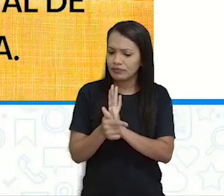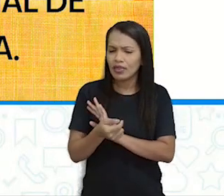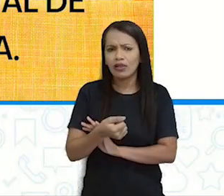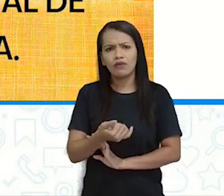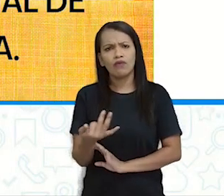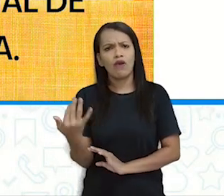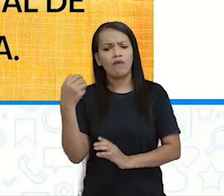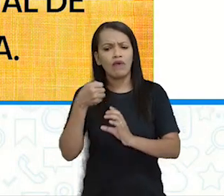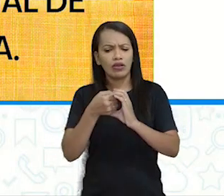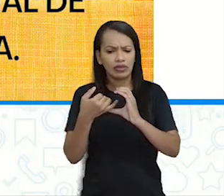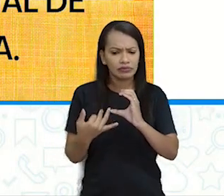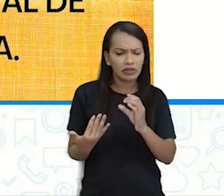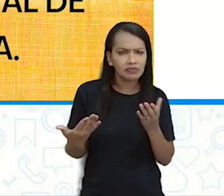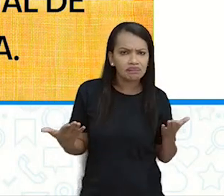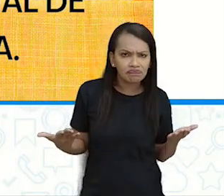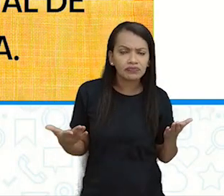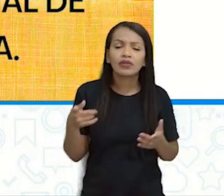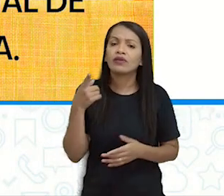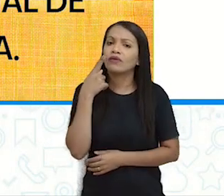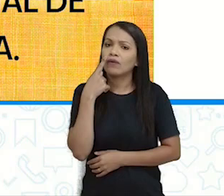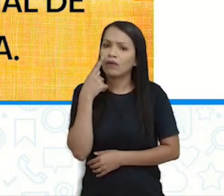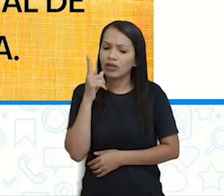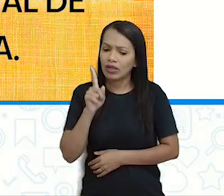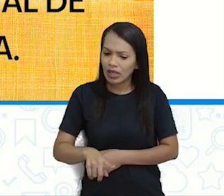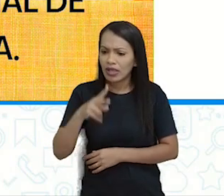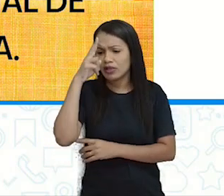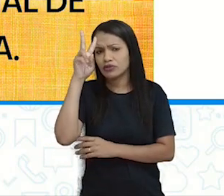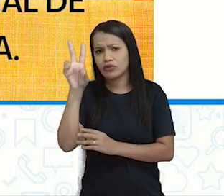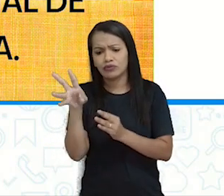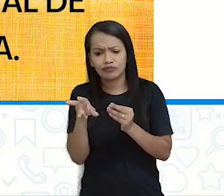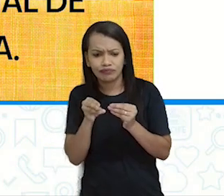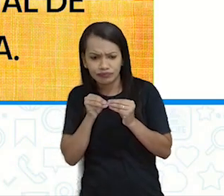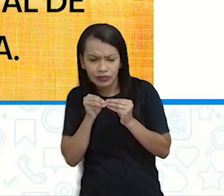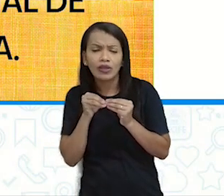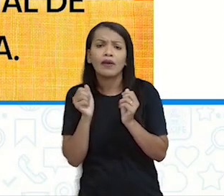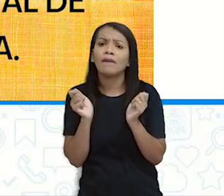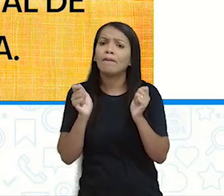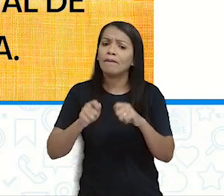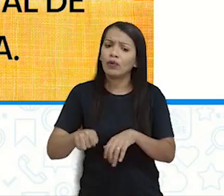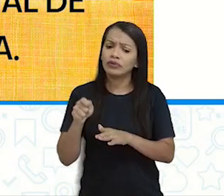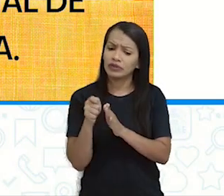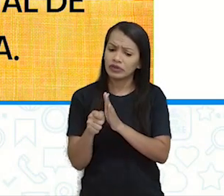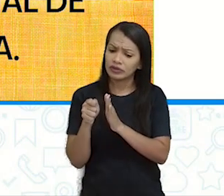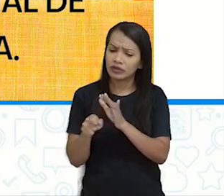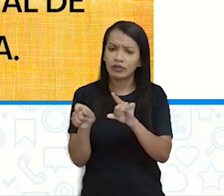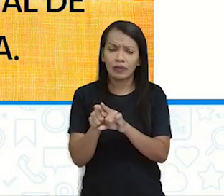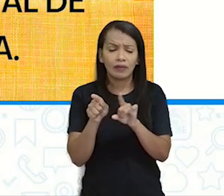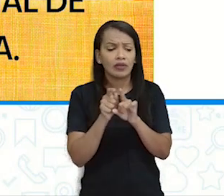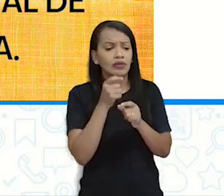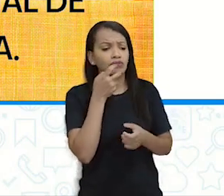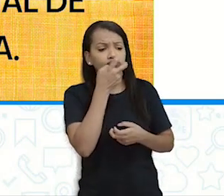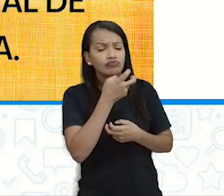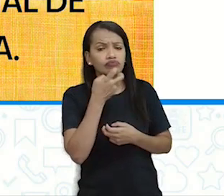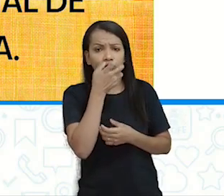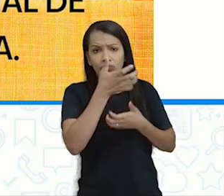as características da fábula? Olha só, são histórias curtinhas que podem ser escritas ou contadas oralmente